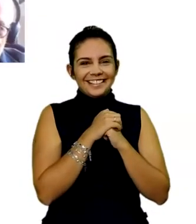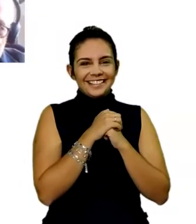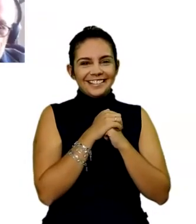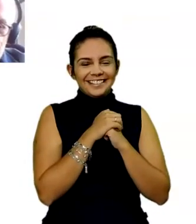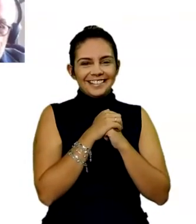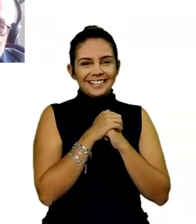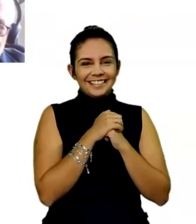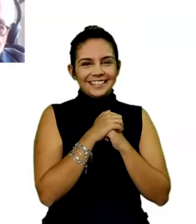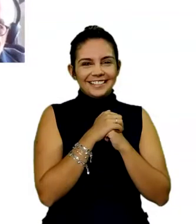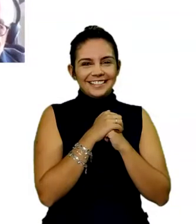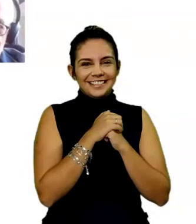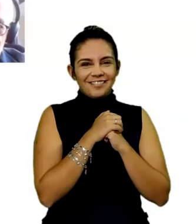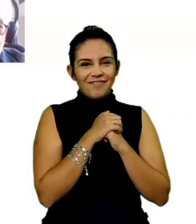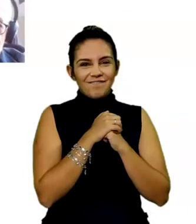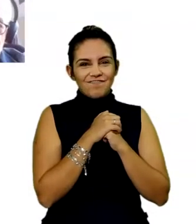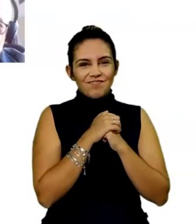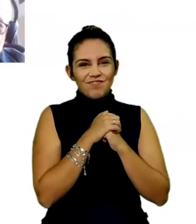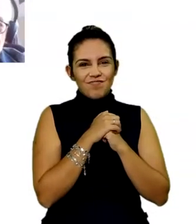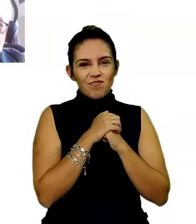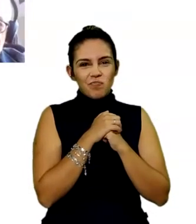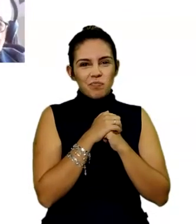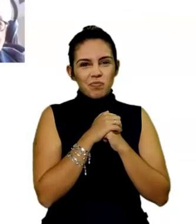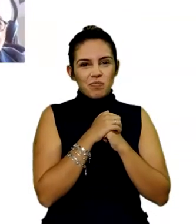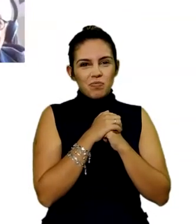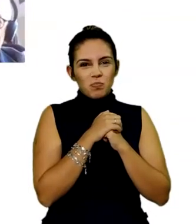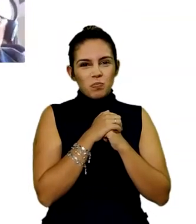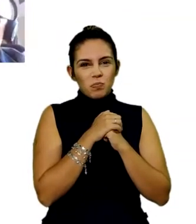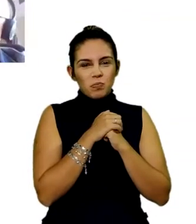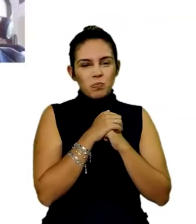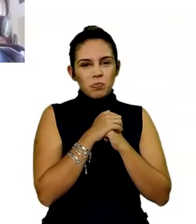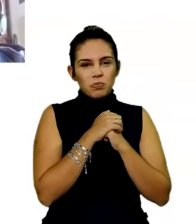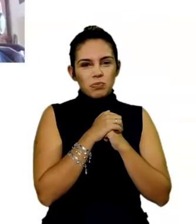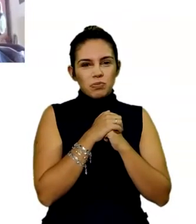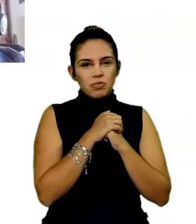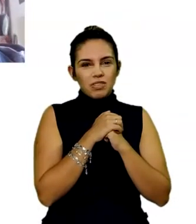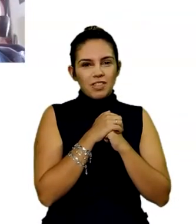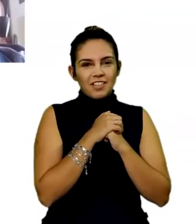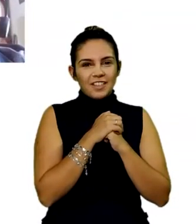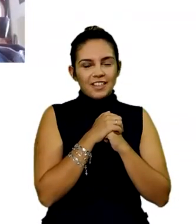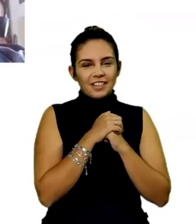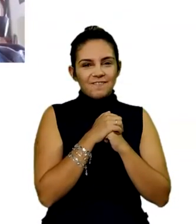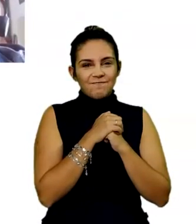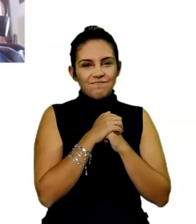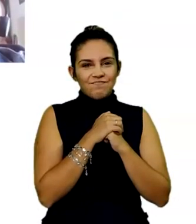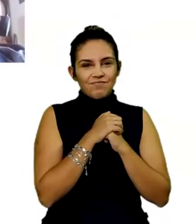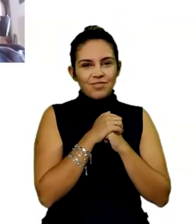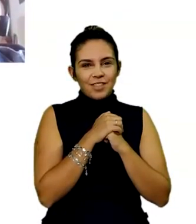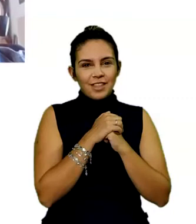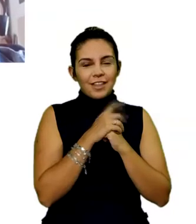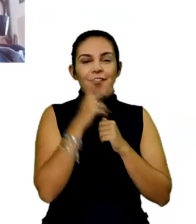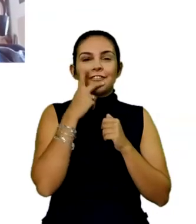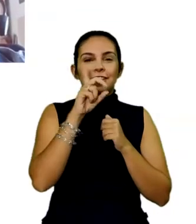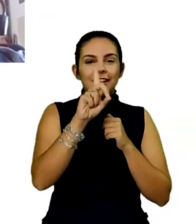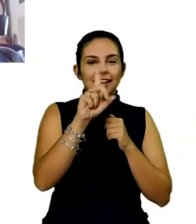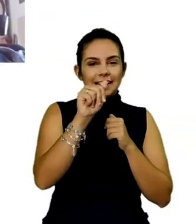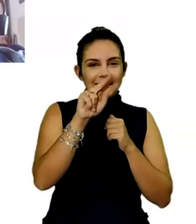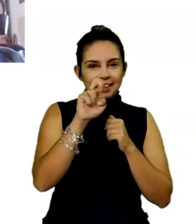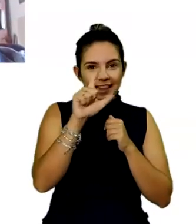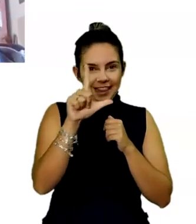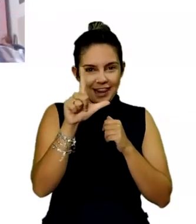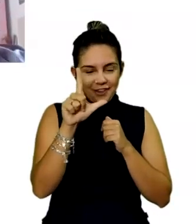novo. Então, quem mora no Canadá é o Lucas, né? O mais novo. O Daniel...